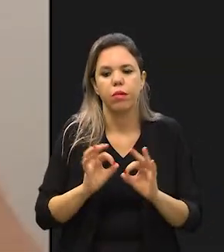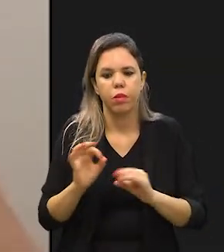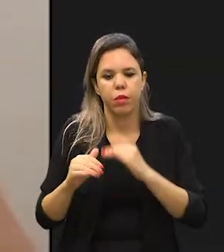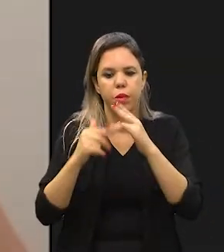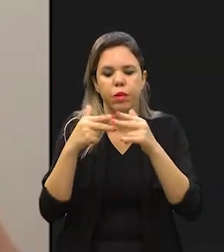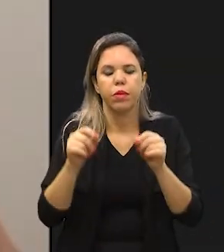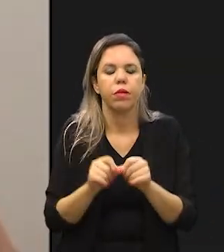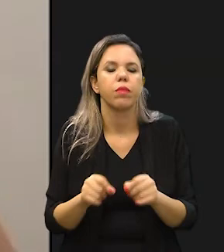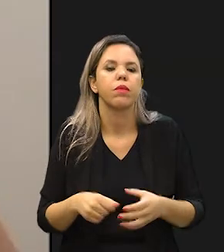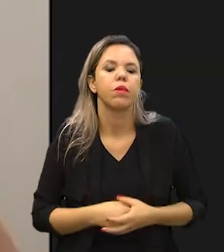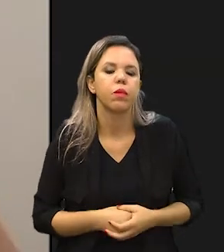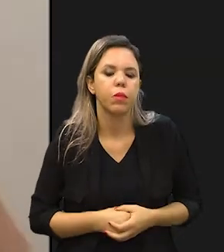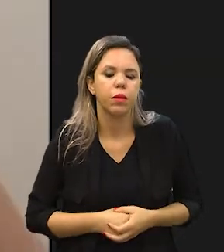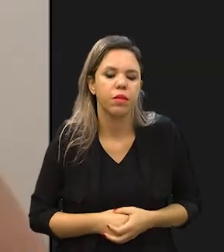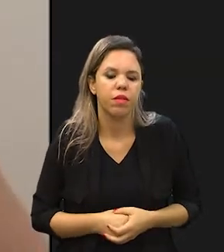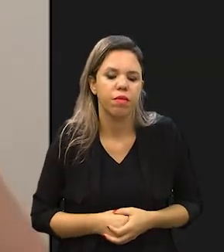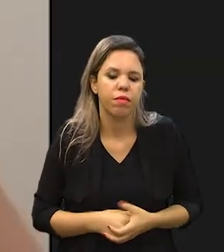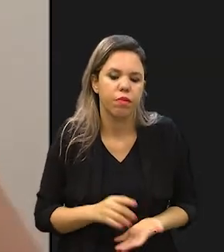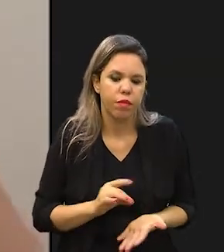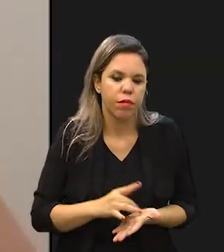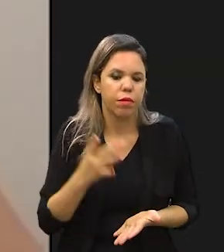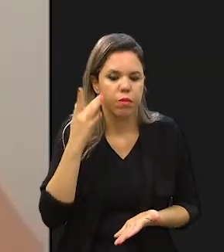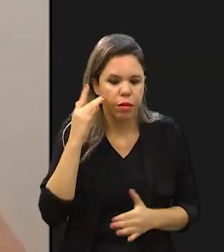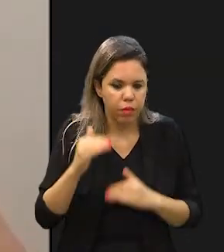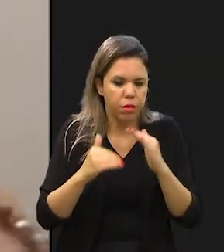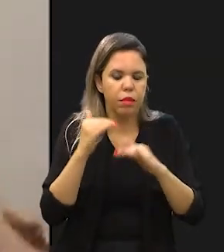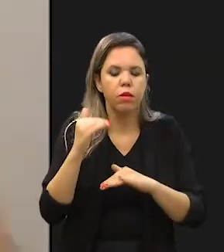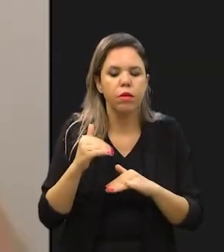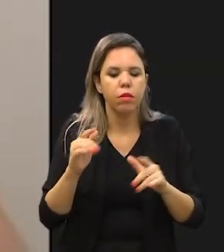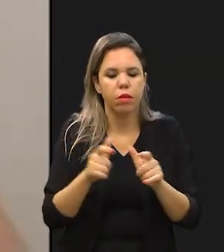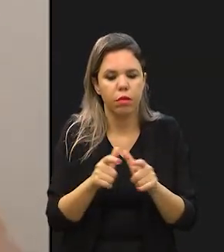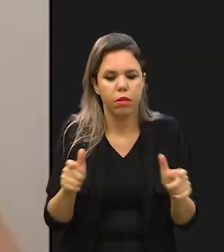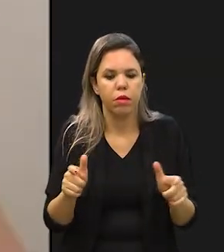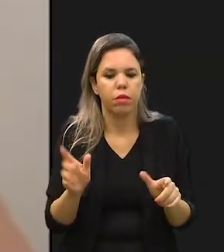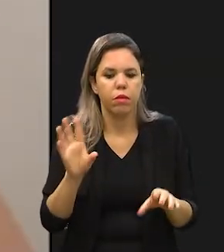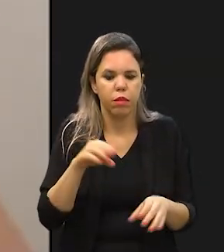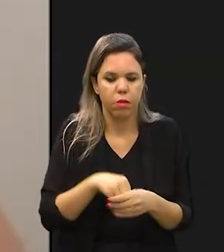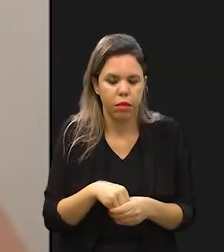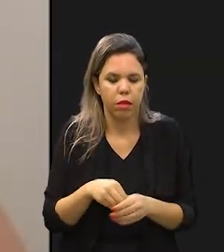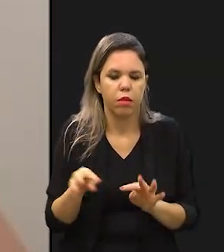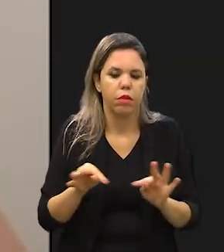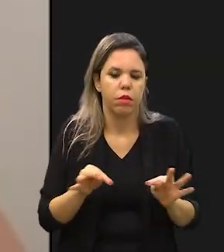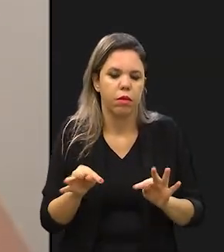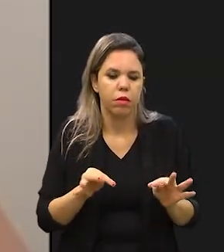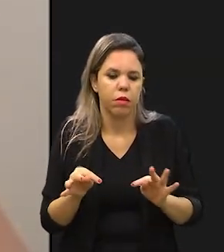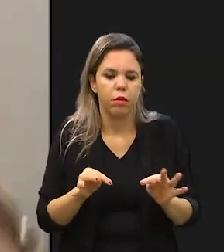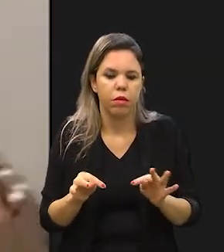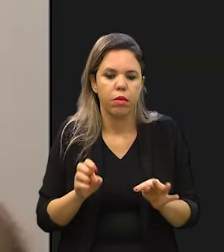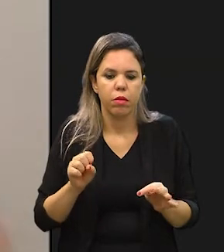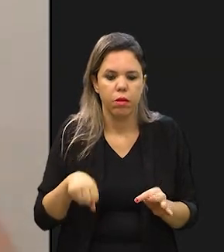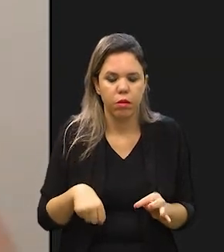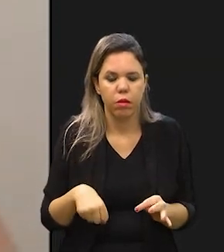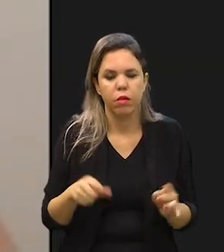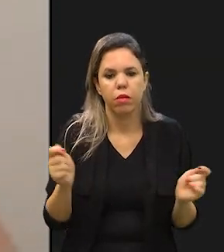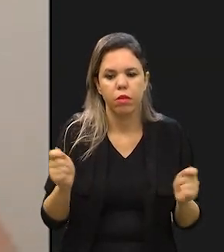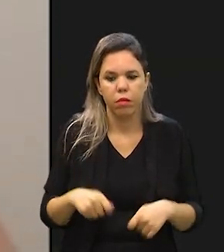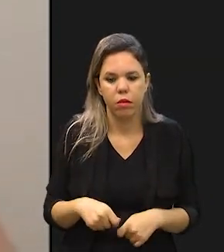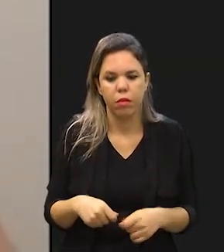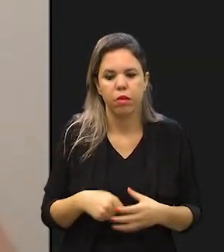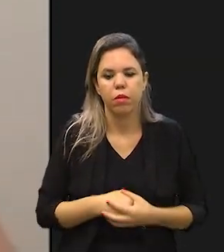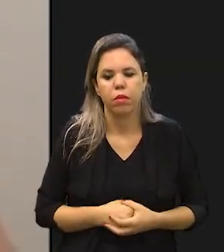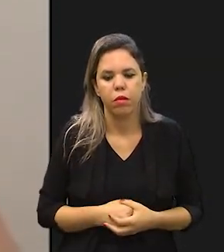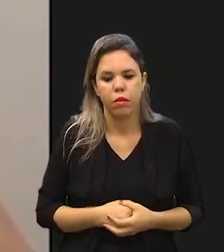construir mais coisas, né? Então, realmente, acho que a construção maior dentro do tratamento e, sim, uma